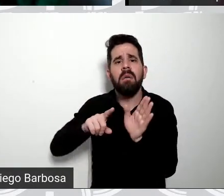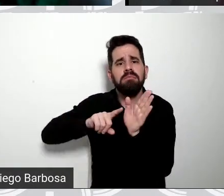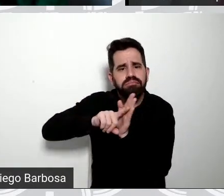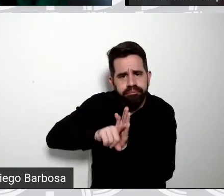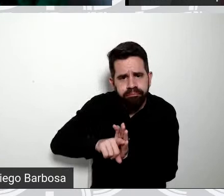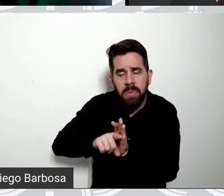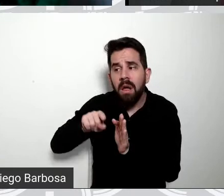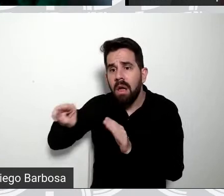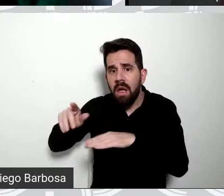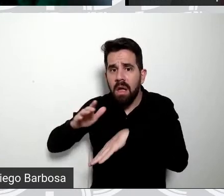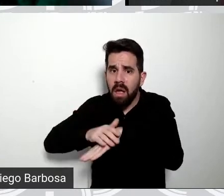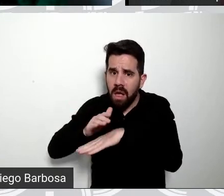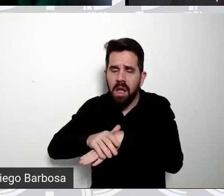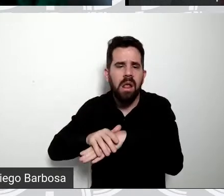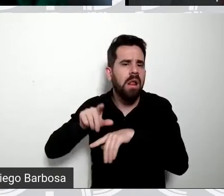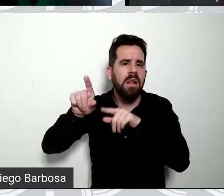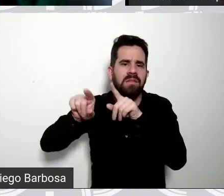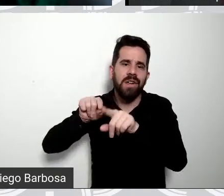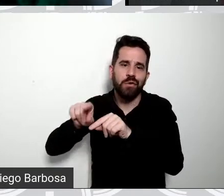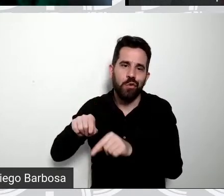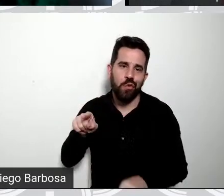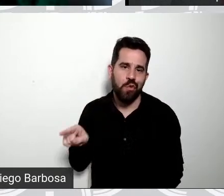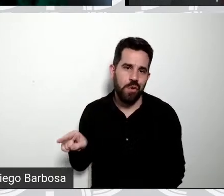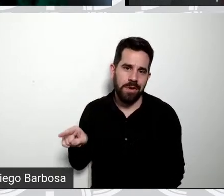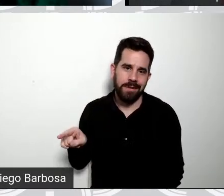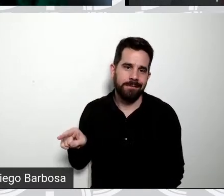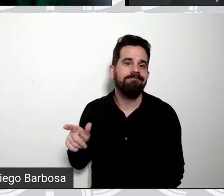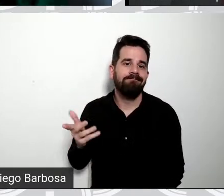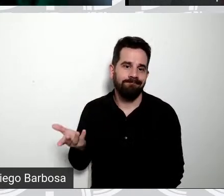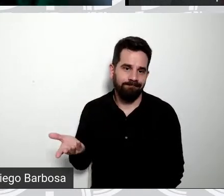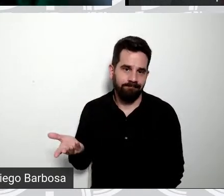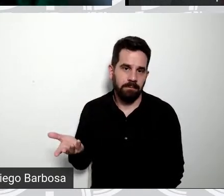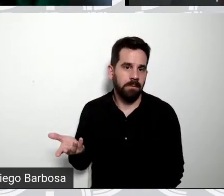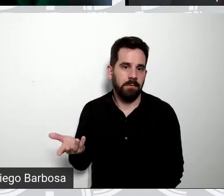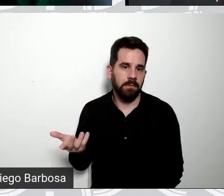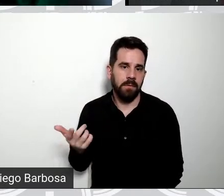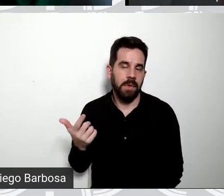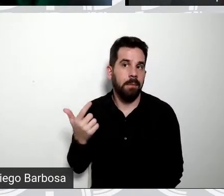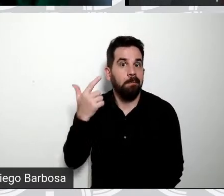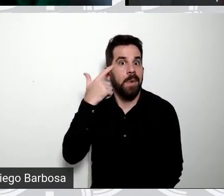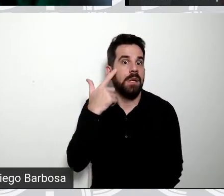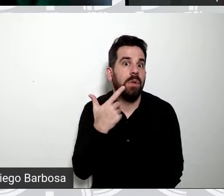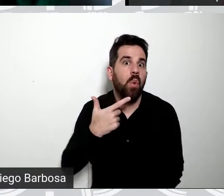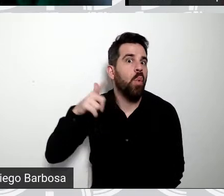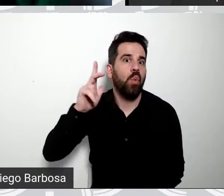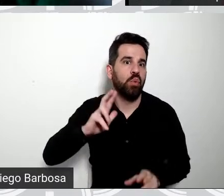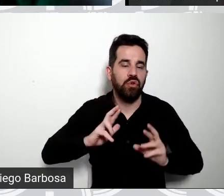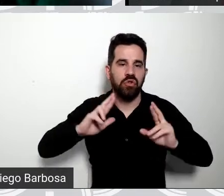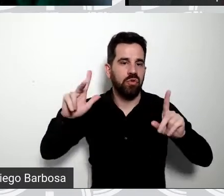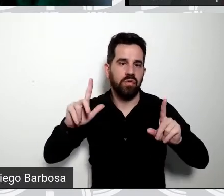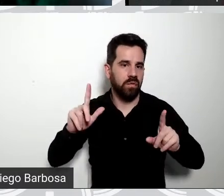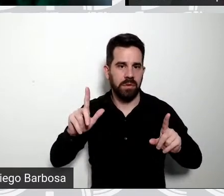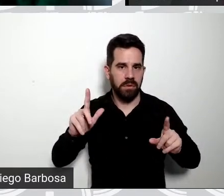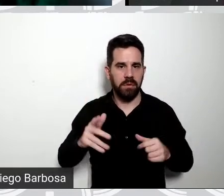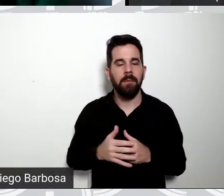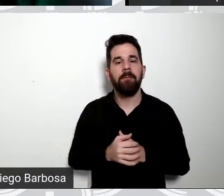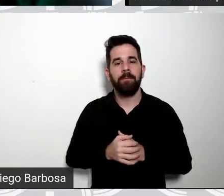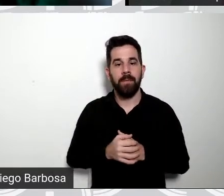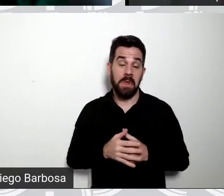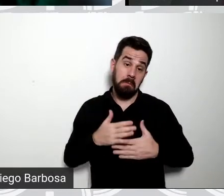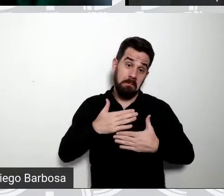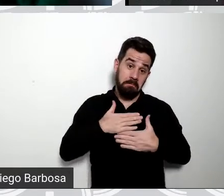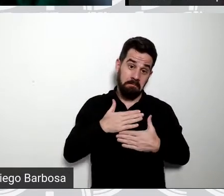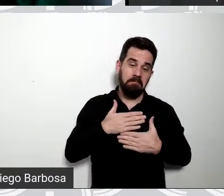texto, não é? Acho que não poderia ser diferente. Escapando, aí eu volto ao meu